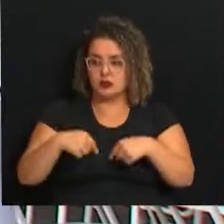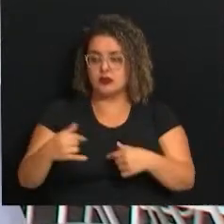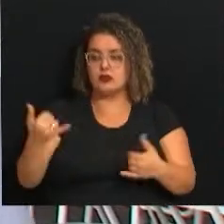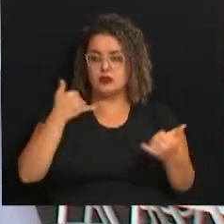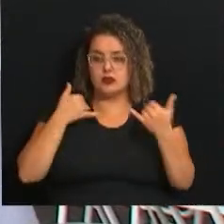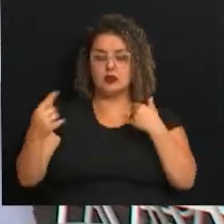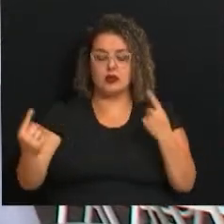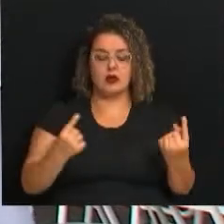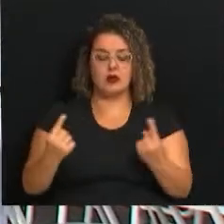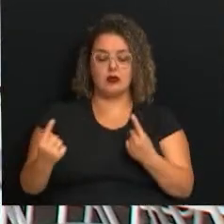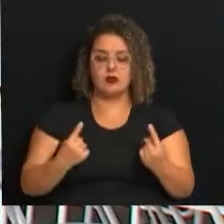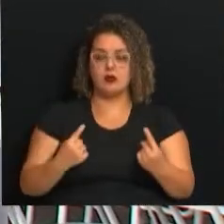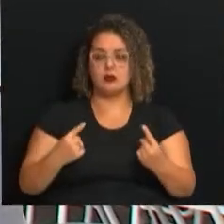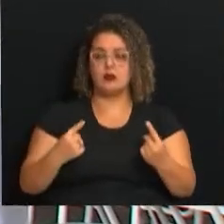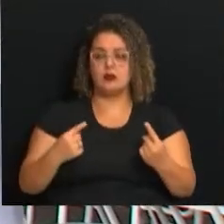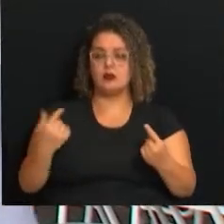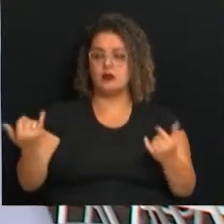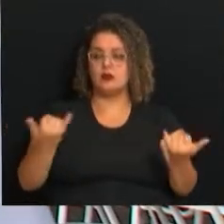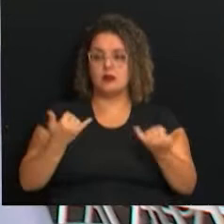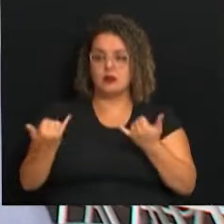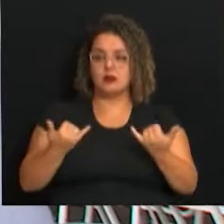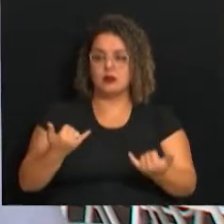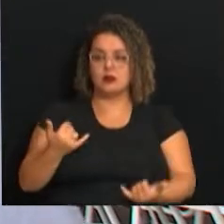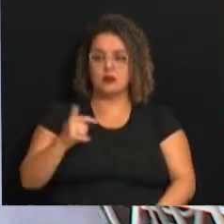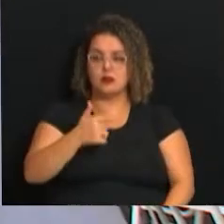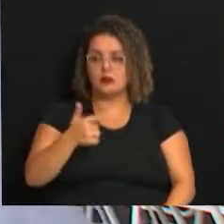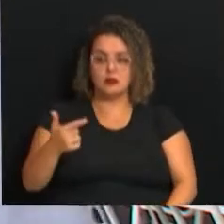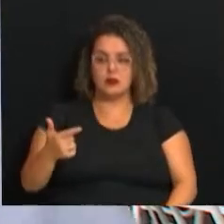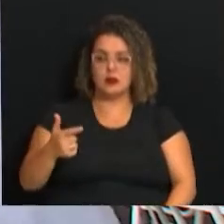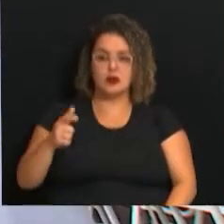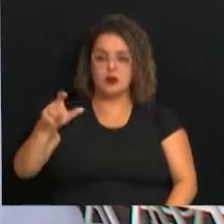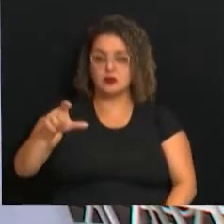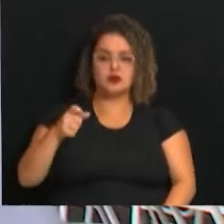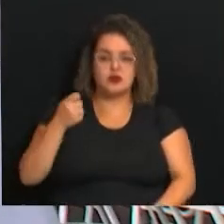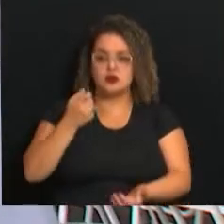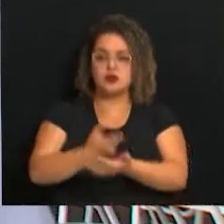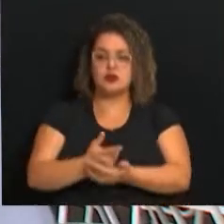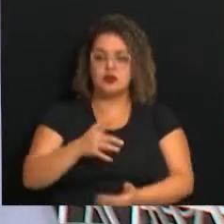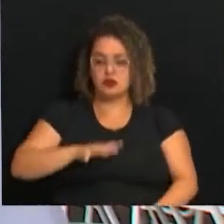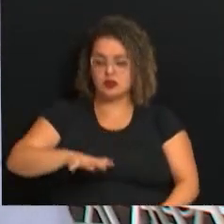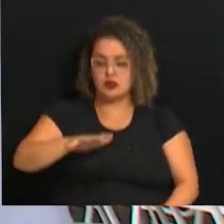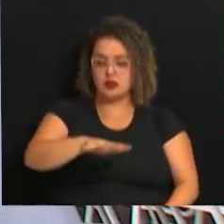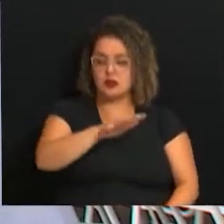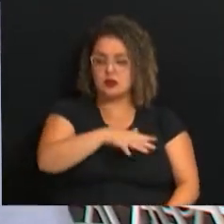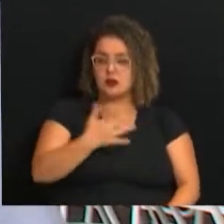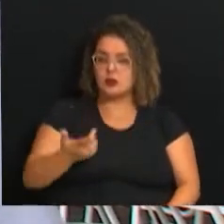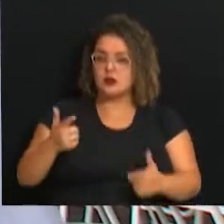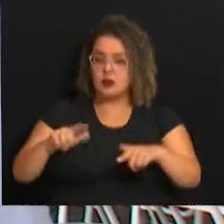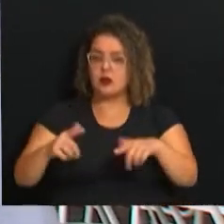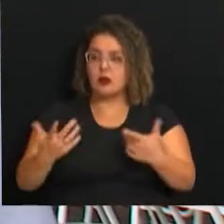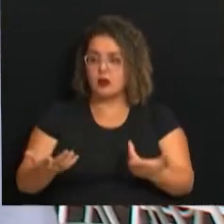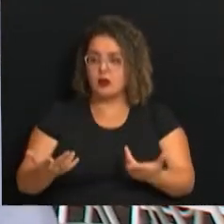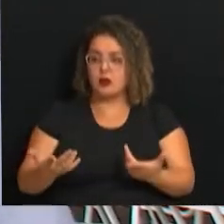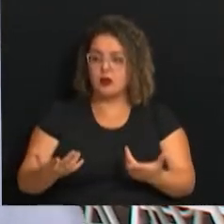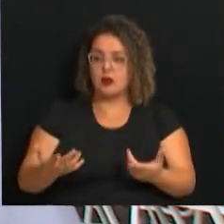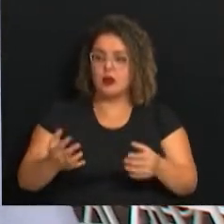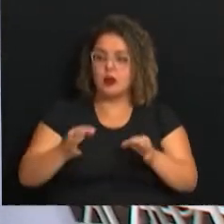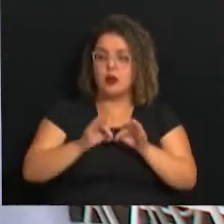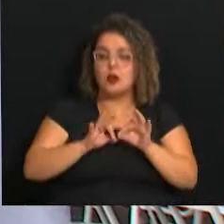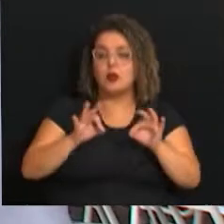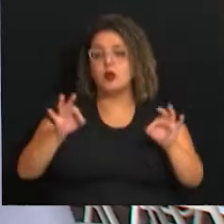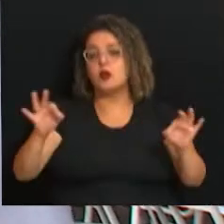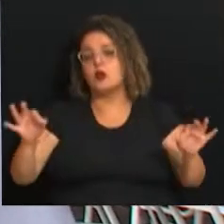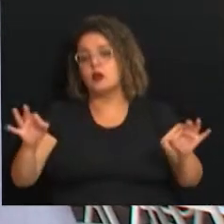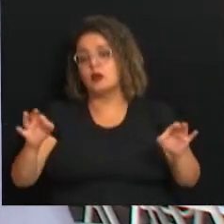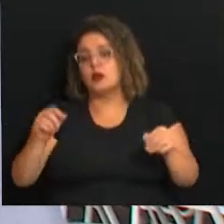contato com o nosso gabinete nos procuraram e e falaram que não tava tendo opção de compra nos territórios nas regiões e